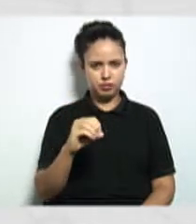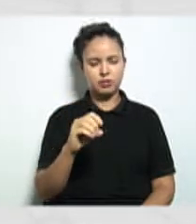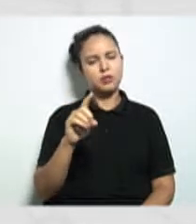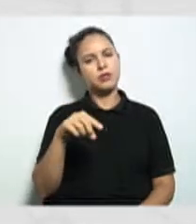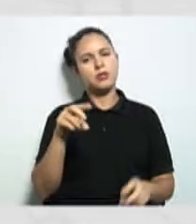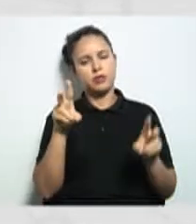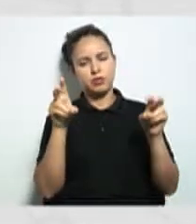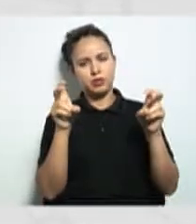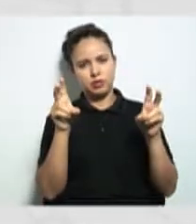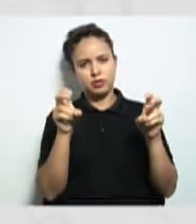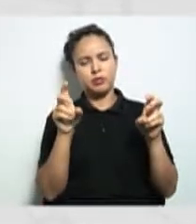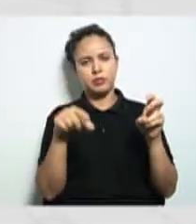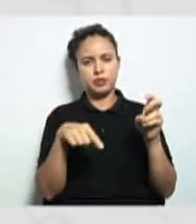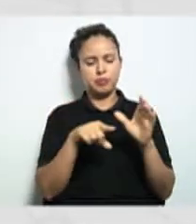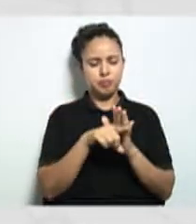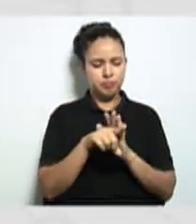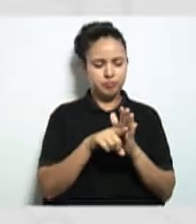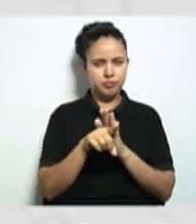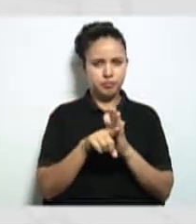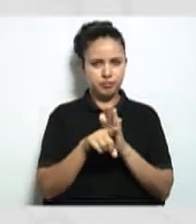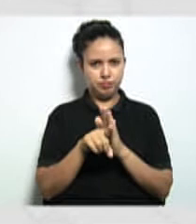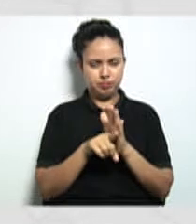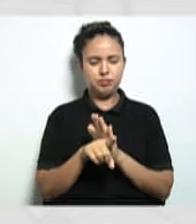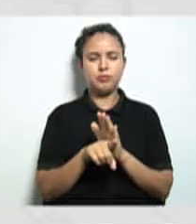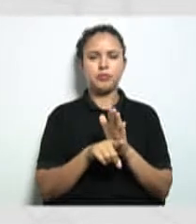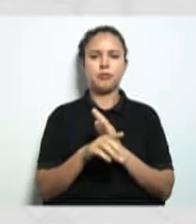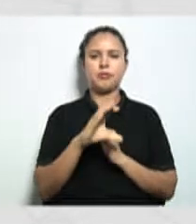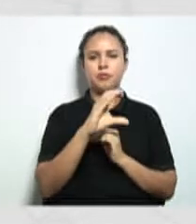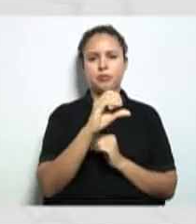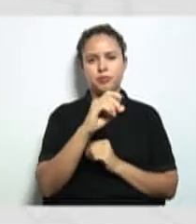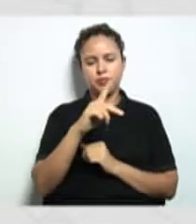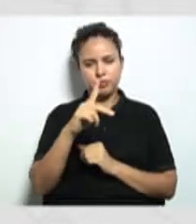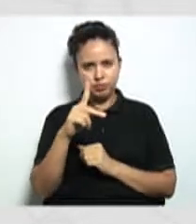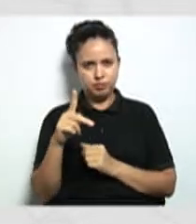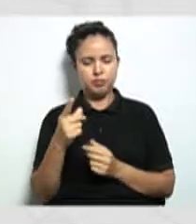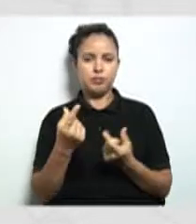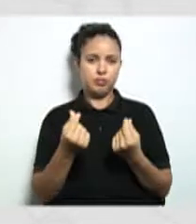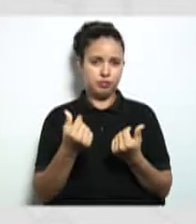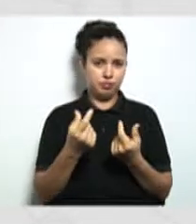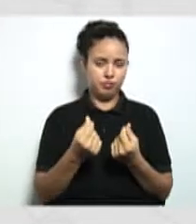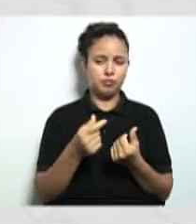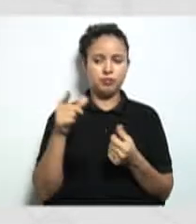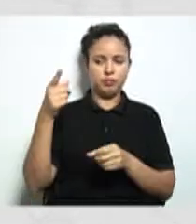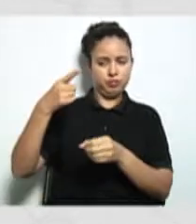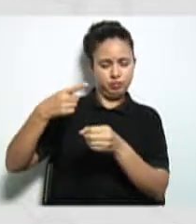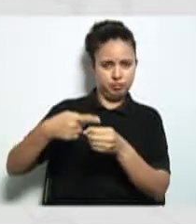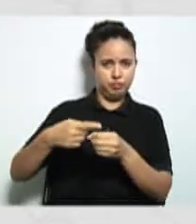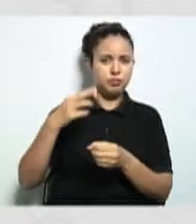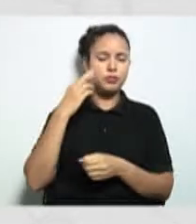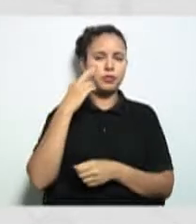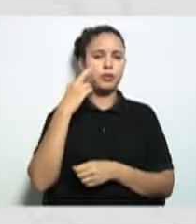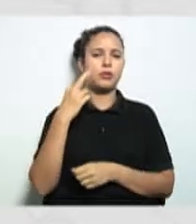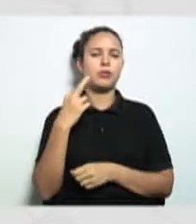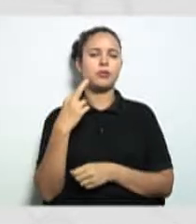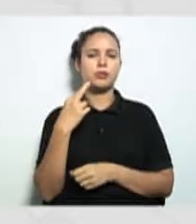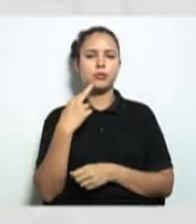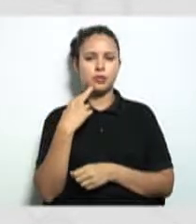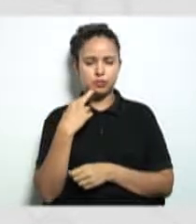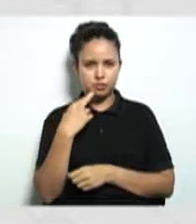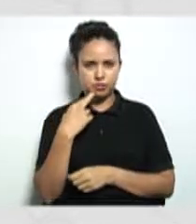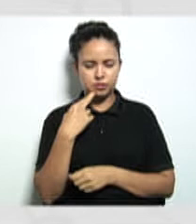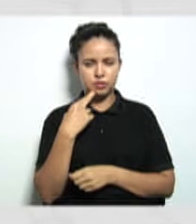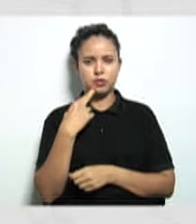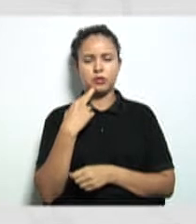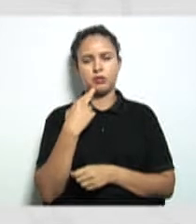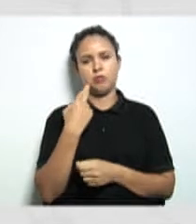uma cooperativa de crédito lá em São Francisco do Guaporé, em Rondônia. Então é específico, não pode ser uma cooperativa de